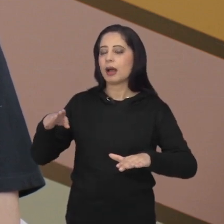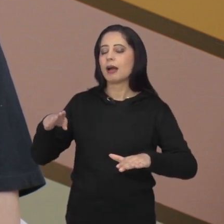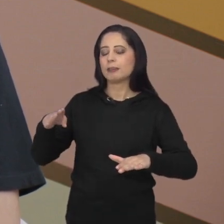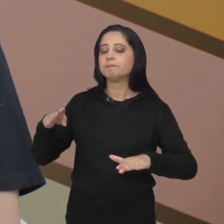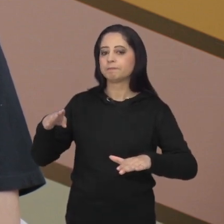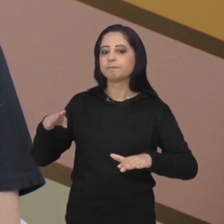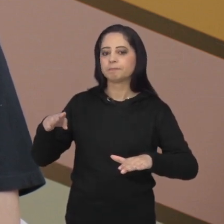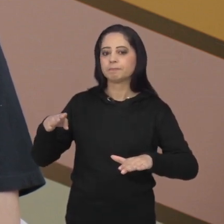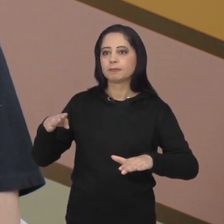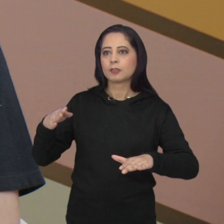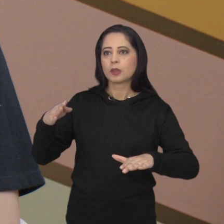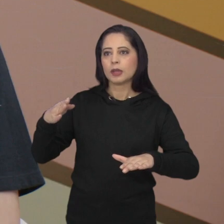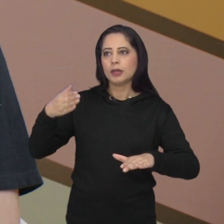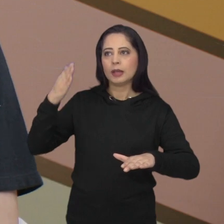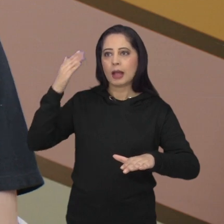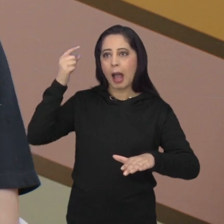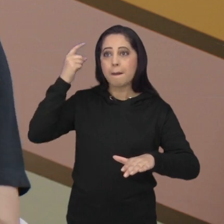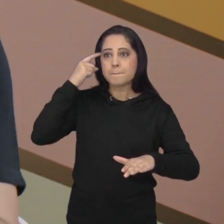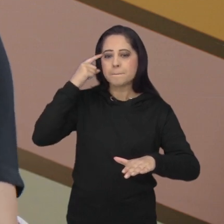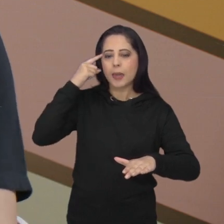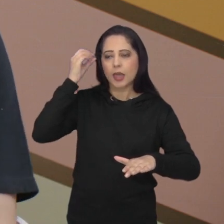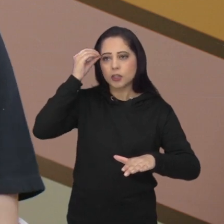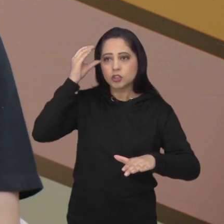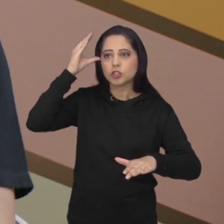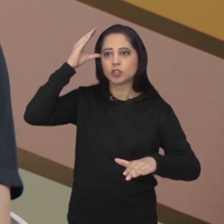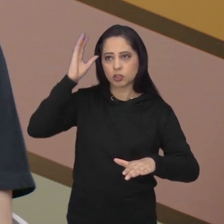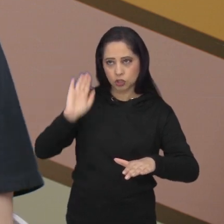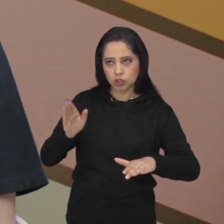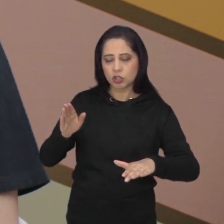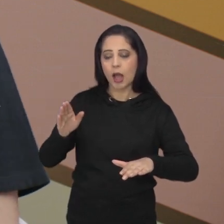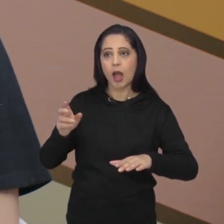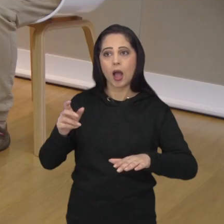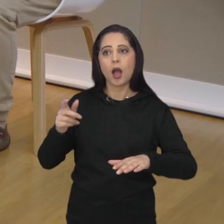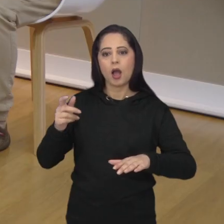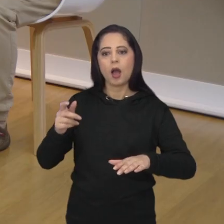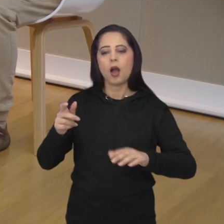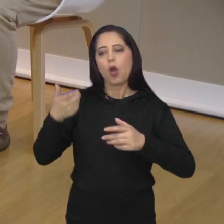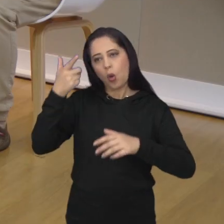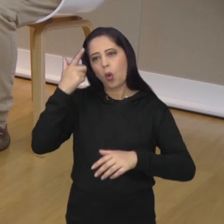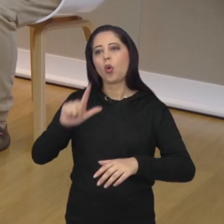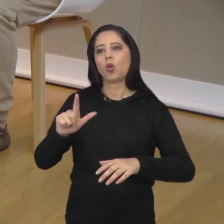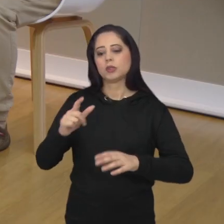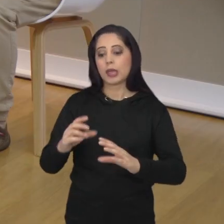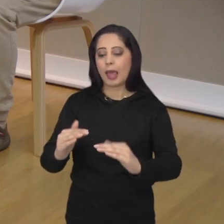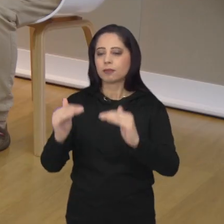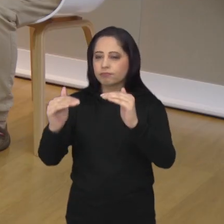alguma. Já consegue seguir as orientações e